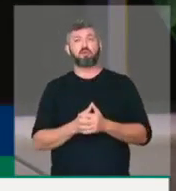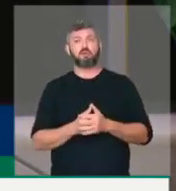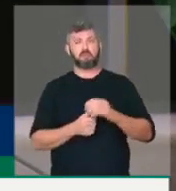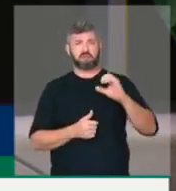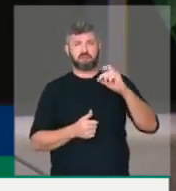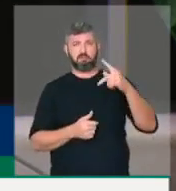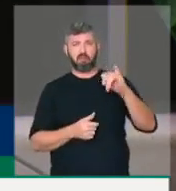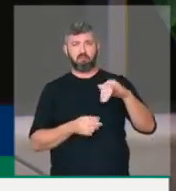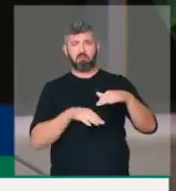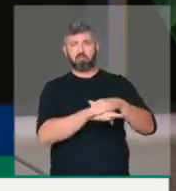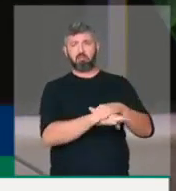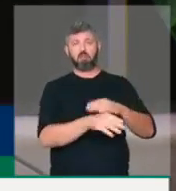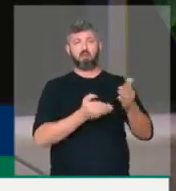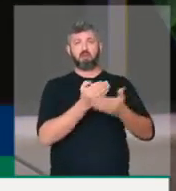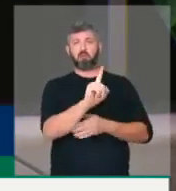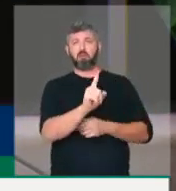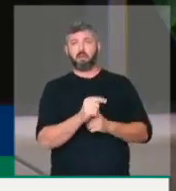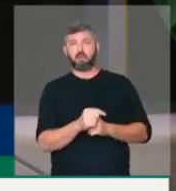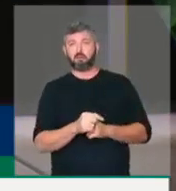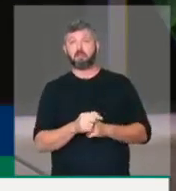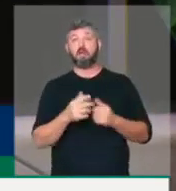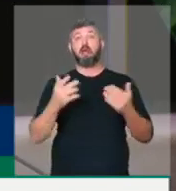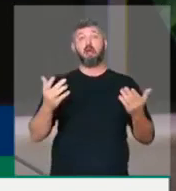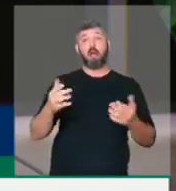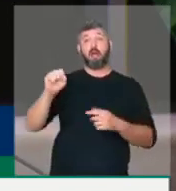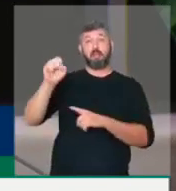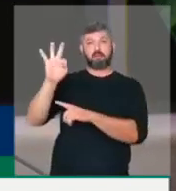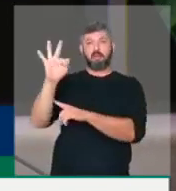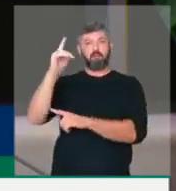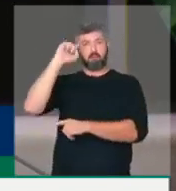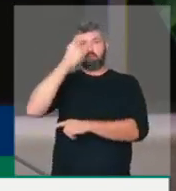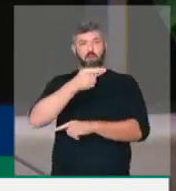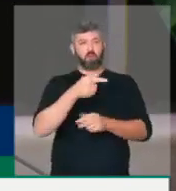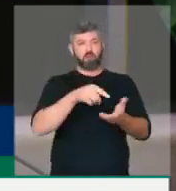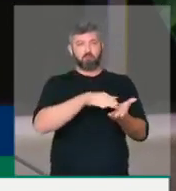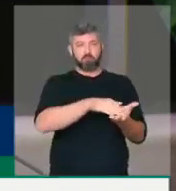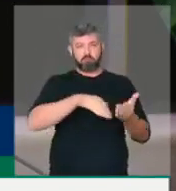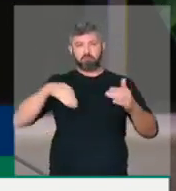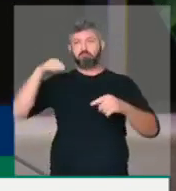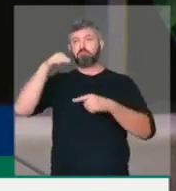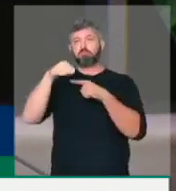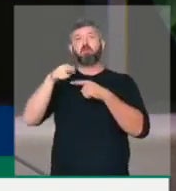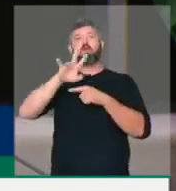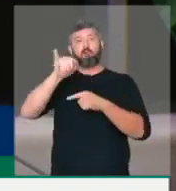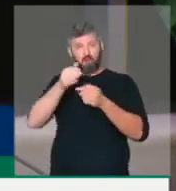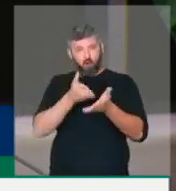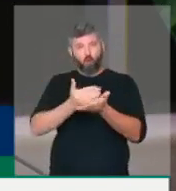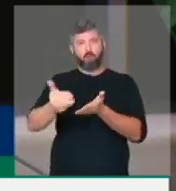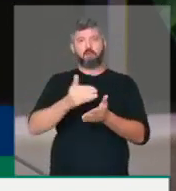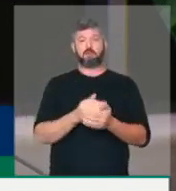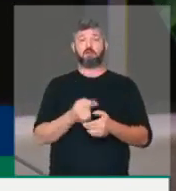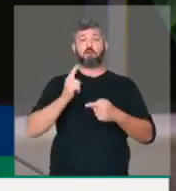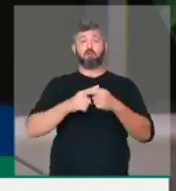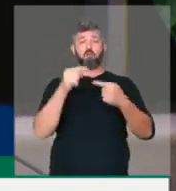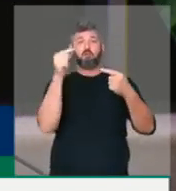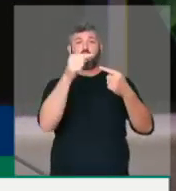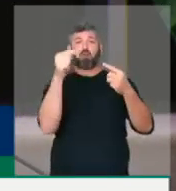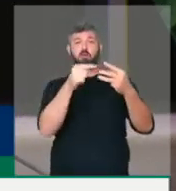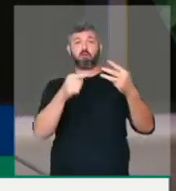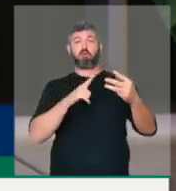CPI não ser aprovada. Daí a decisão do Supremo. Porque ela cumpria todas as exigências